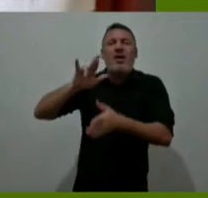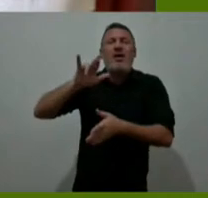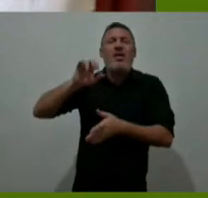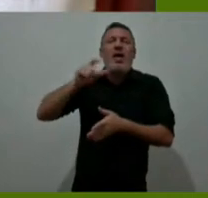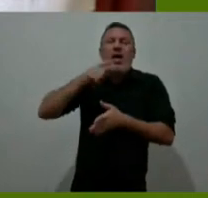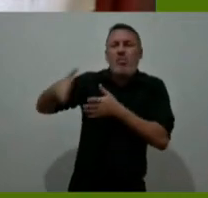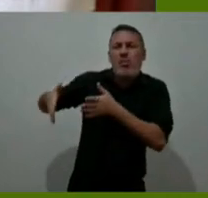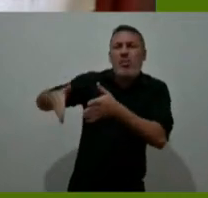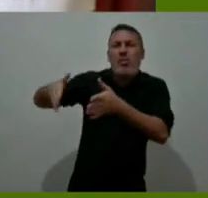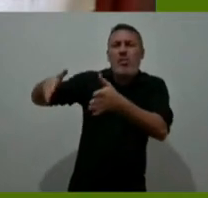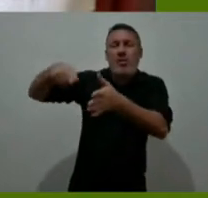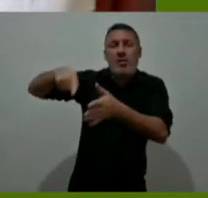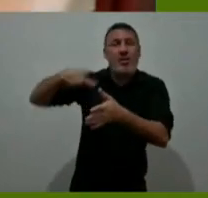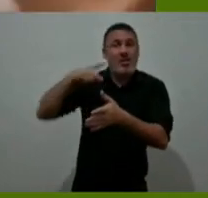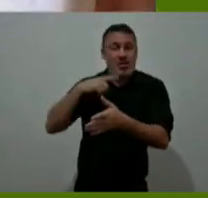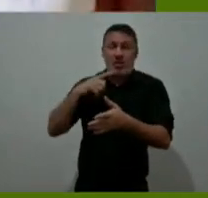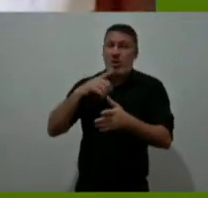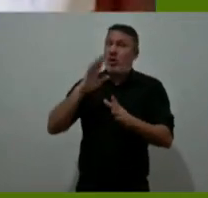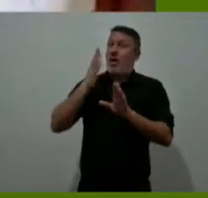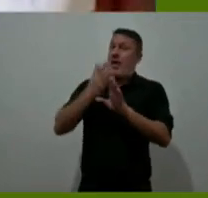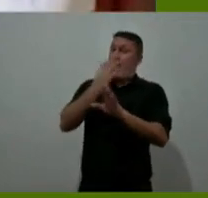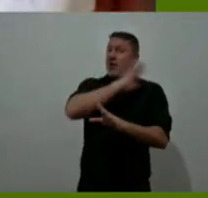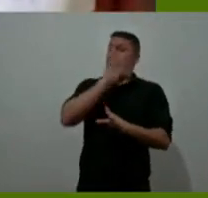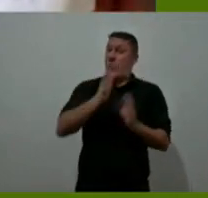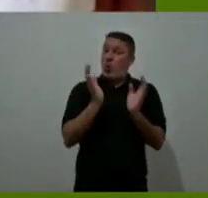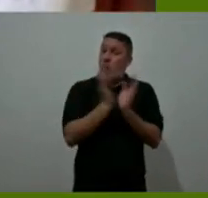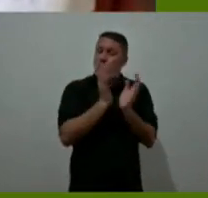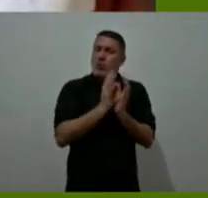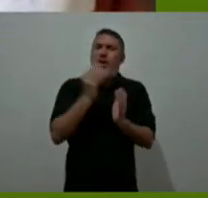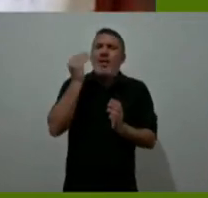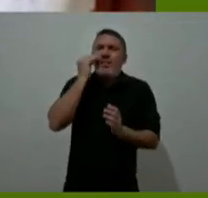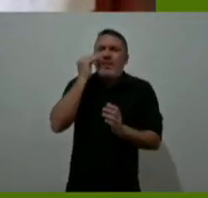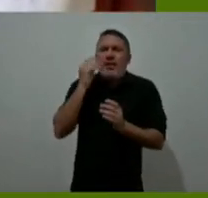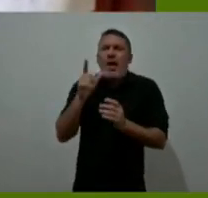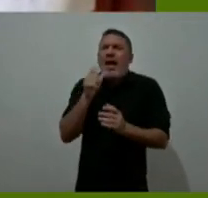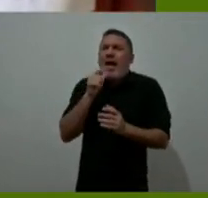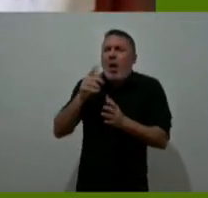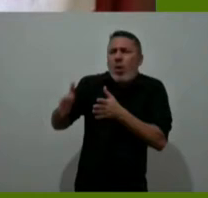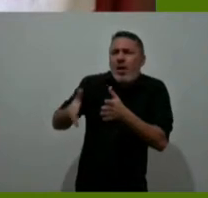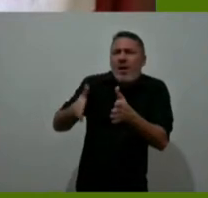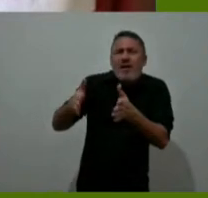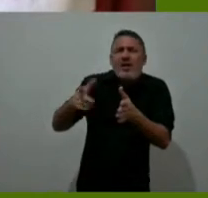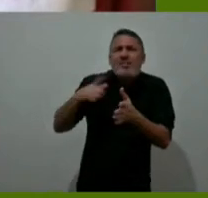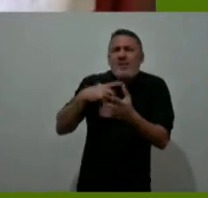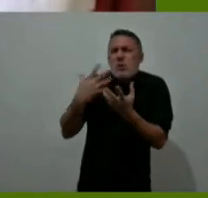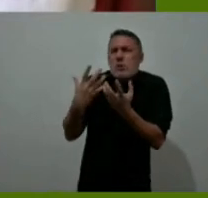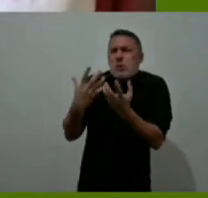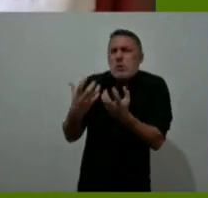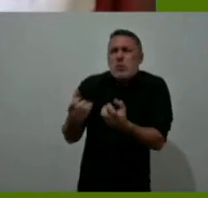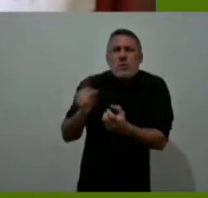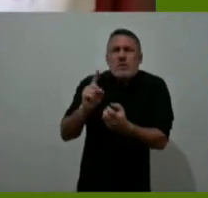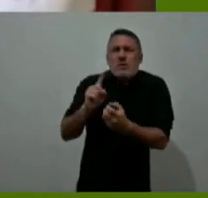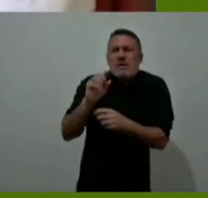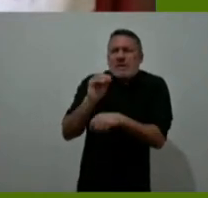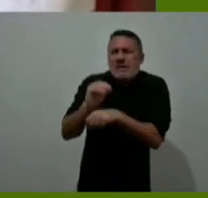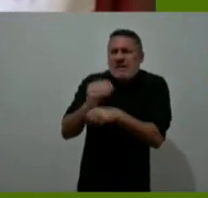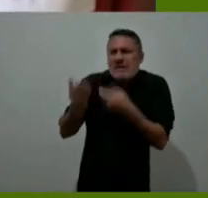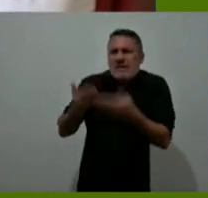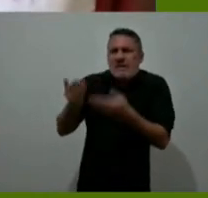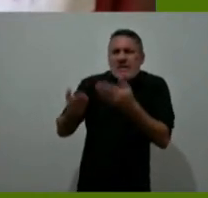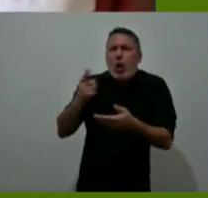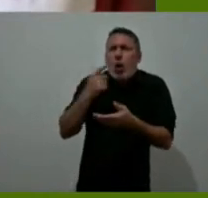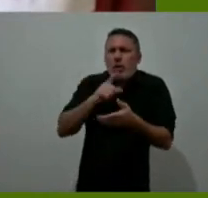5 mil nascentes do Vale. Nós vamos agora entrar no processo de recuperar mais 5 mil, mas, olha, nós